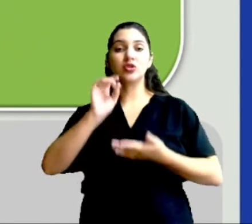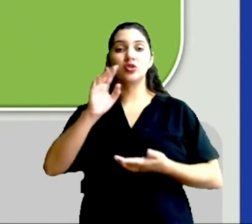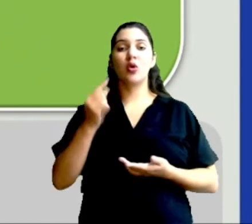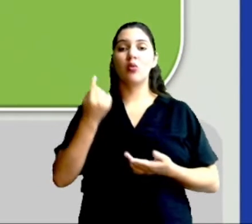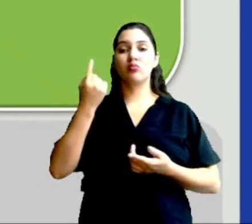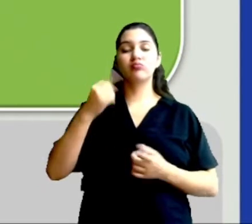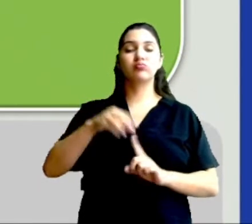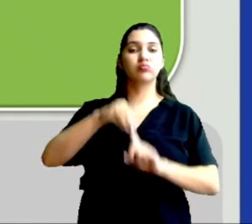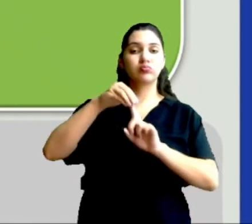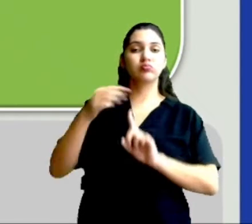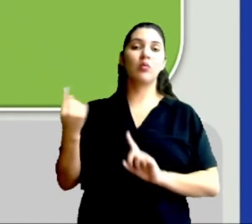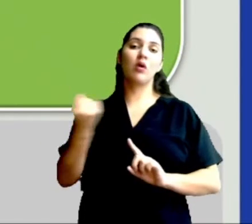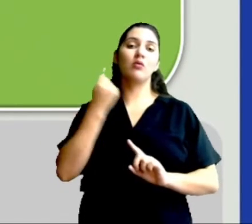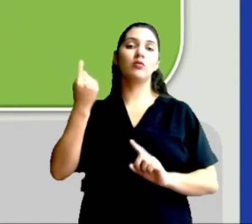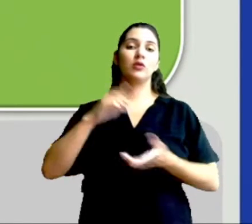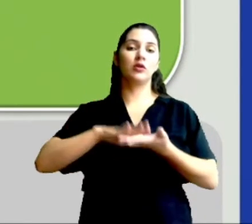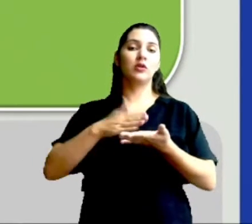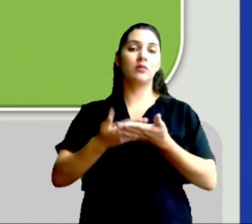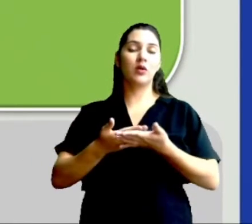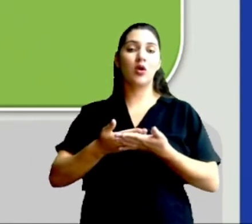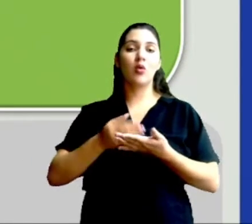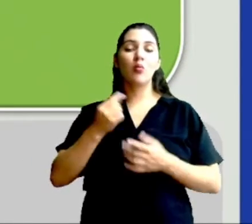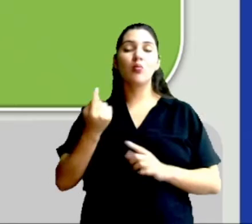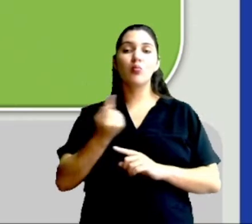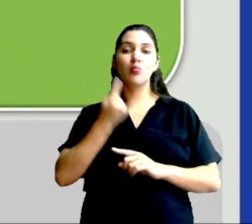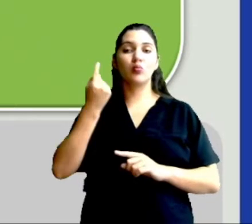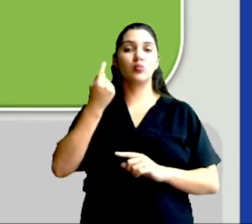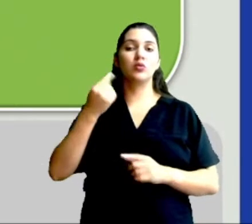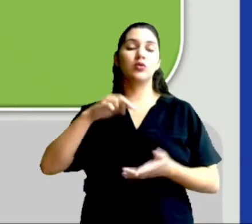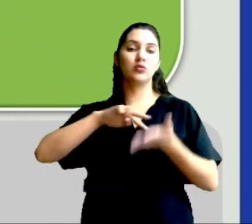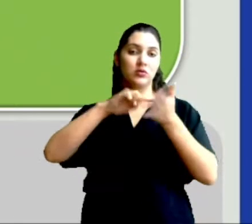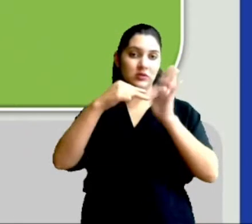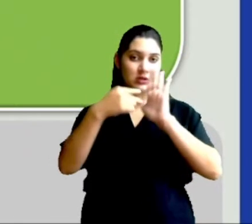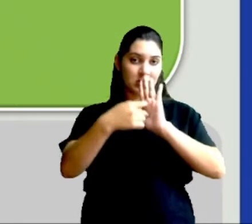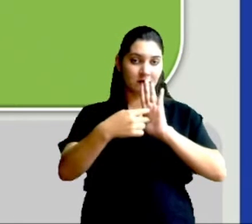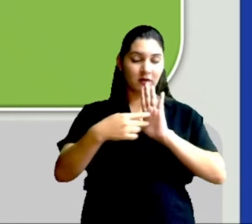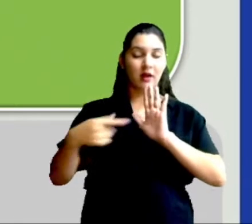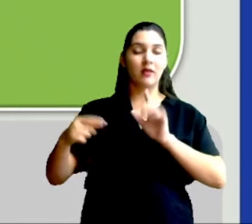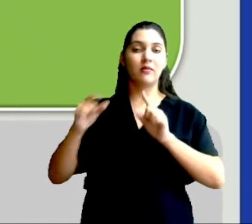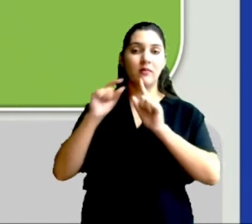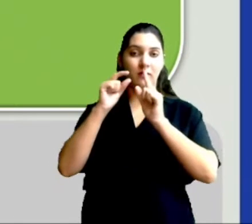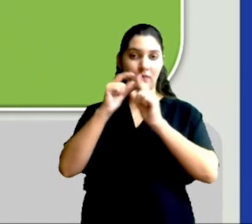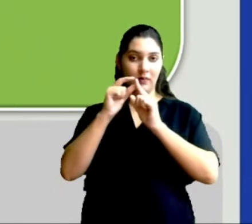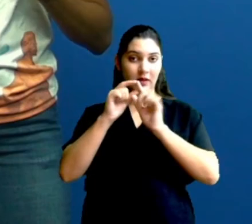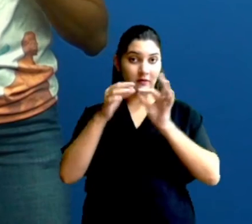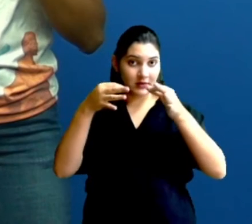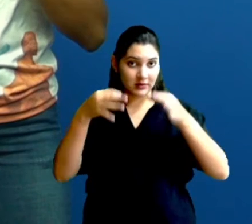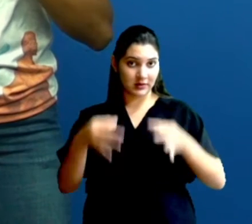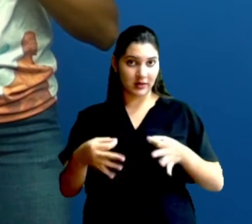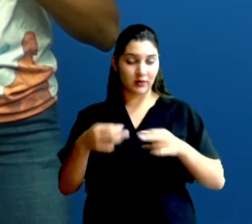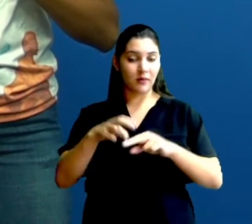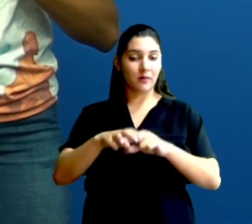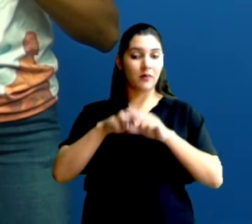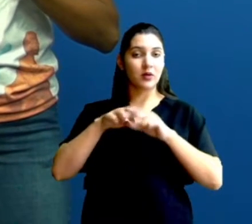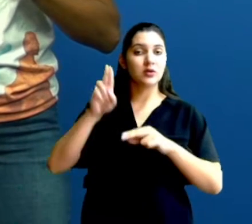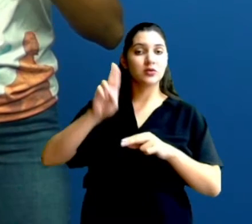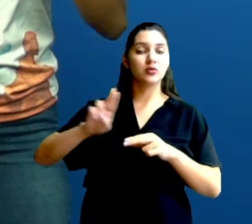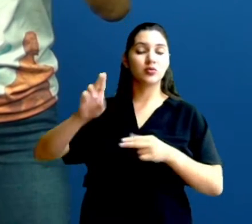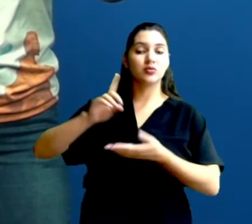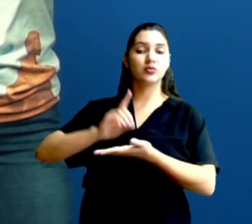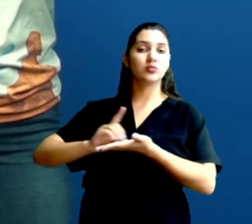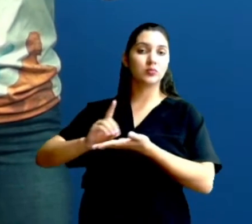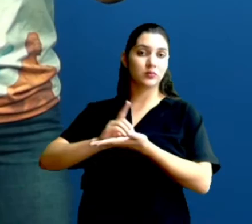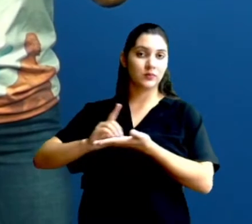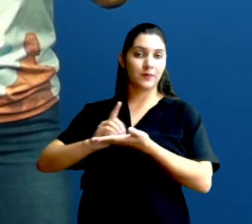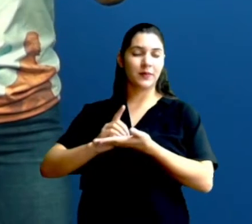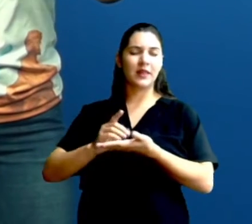única interpretação, um único significado para aquela palavra, certo? Por isso aí o uso do dicionário, você